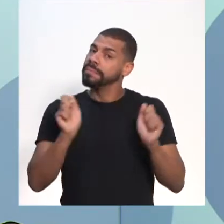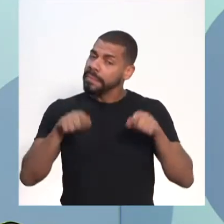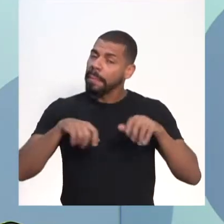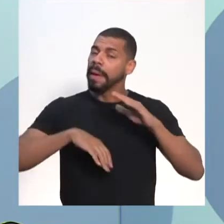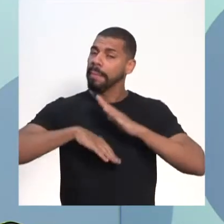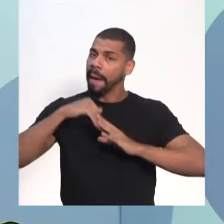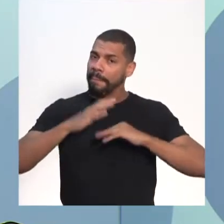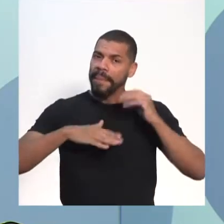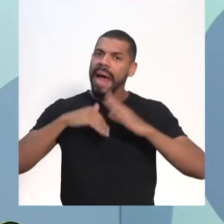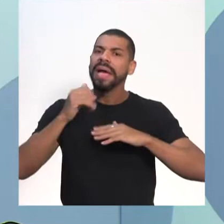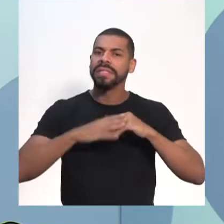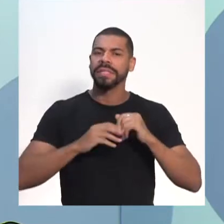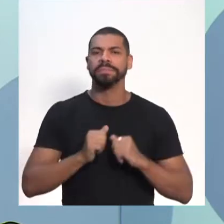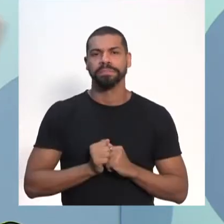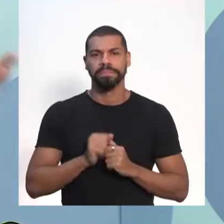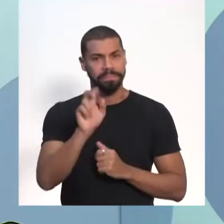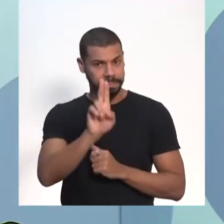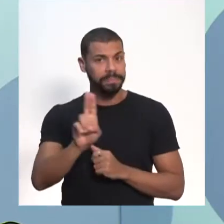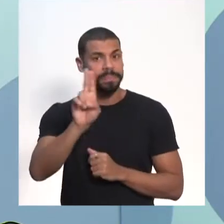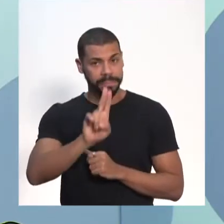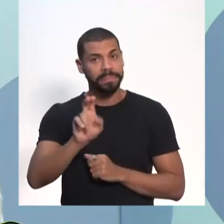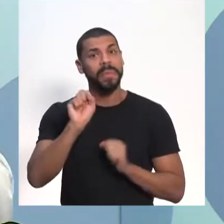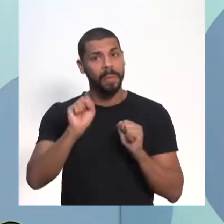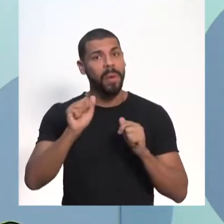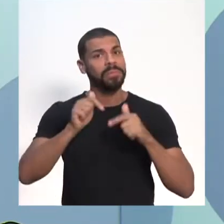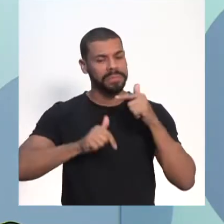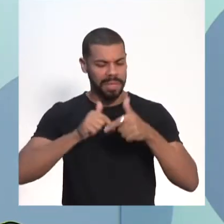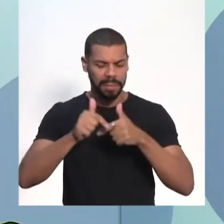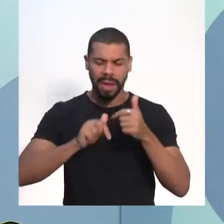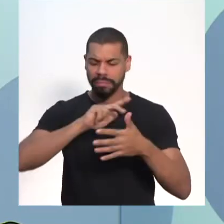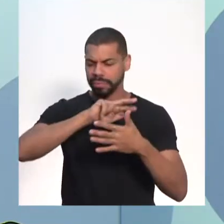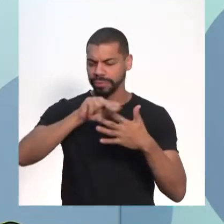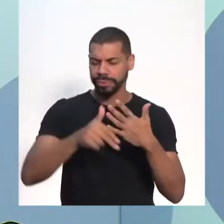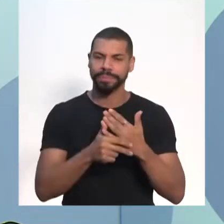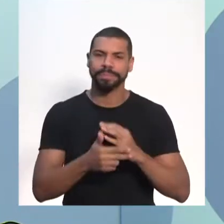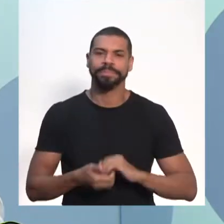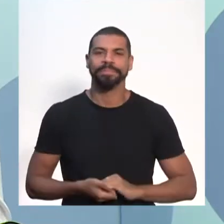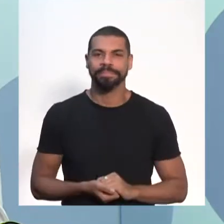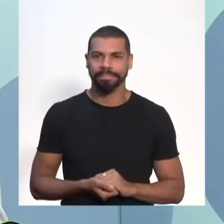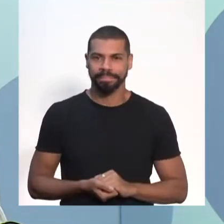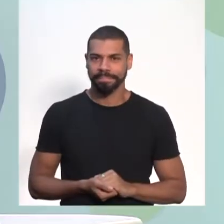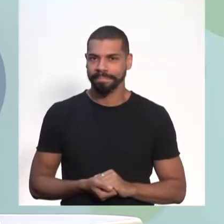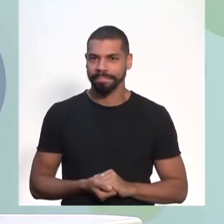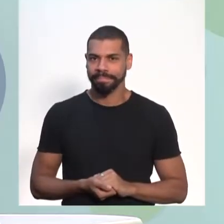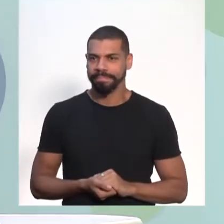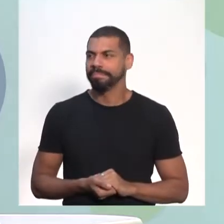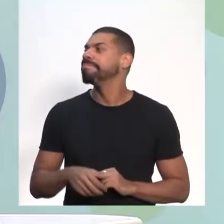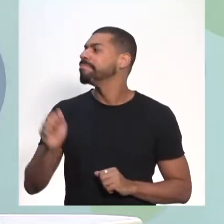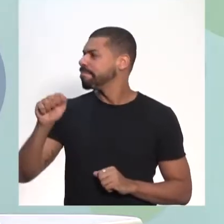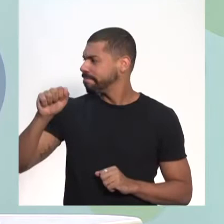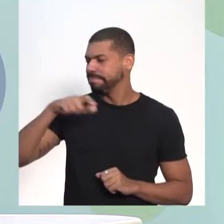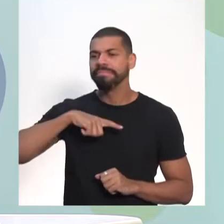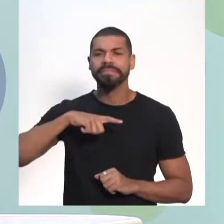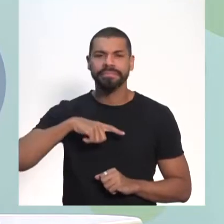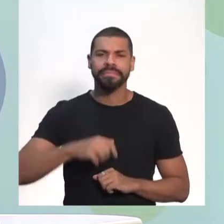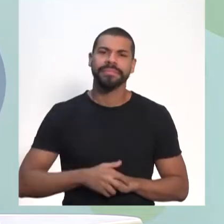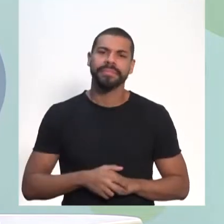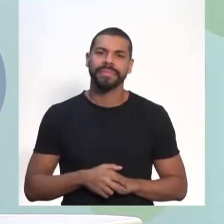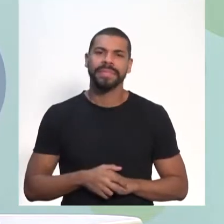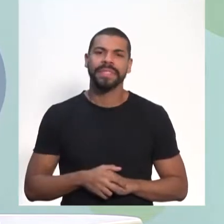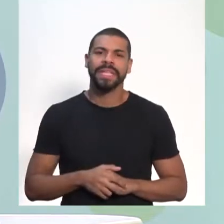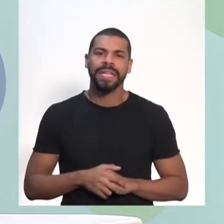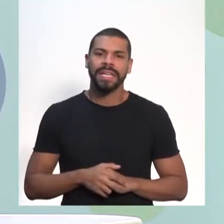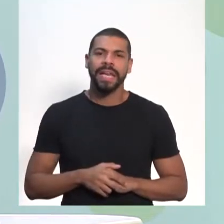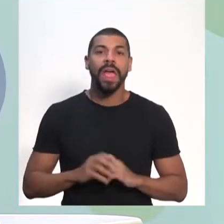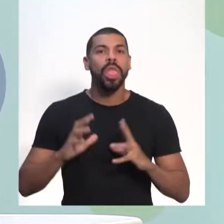habilidade bastante passível de ser trabalhada de diversas formas. Em diversos momentos, contemplando, na